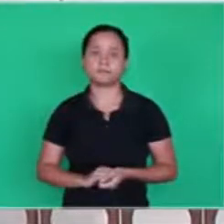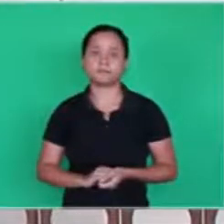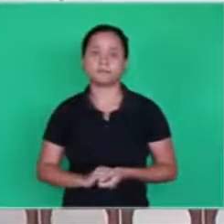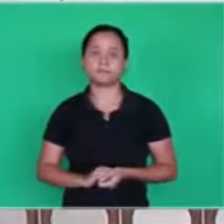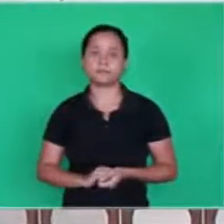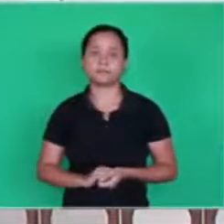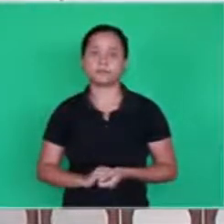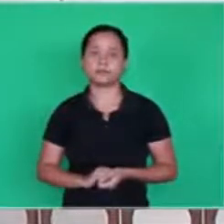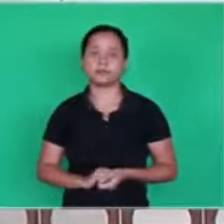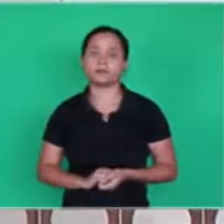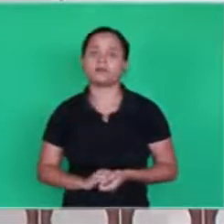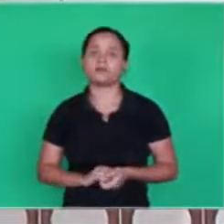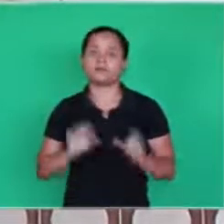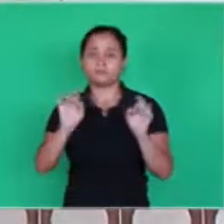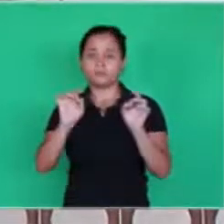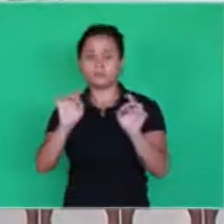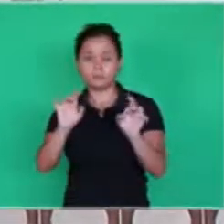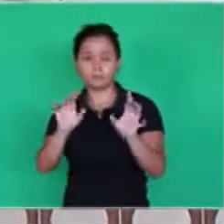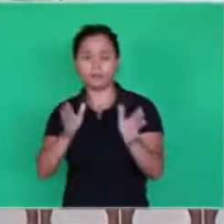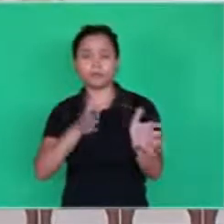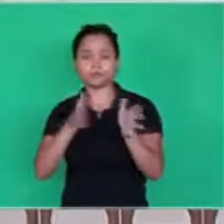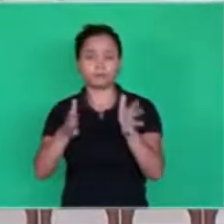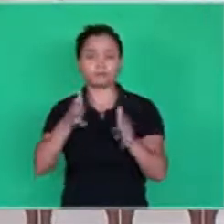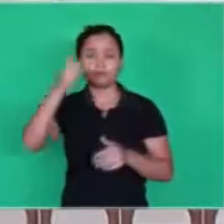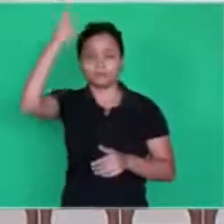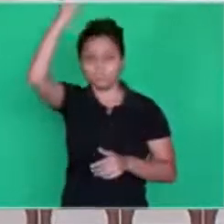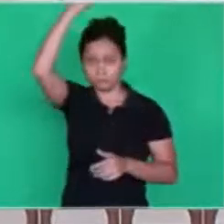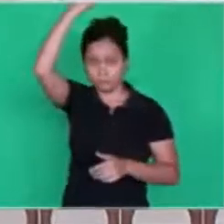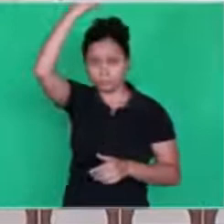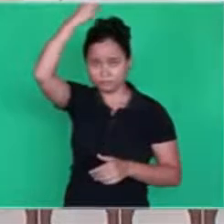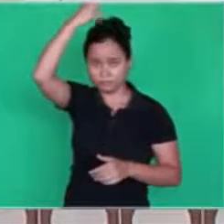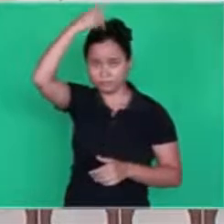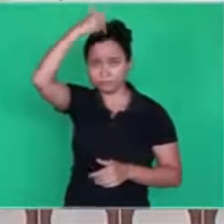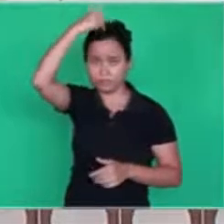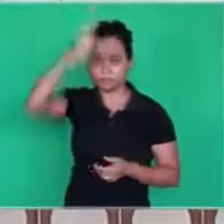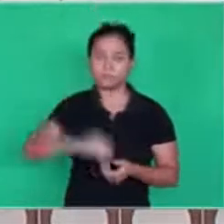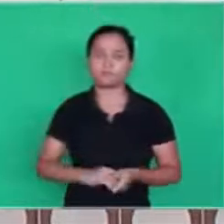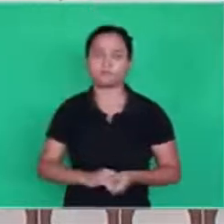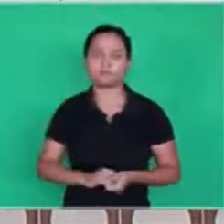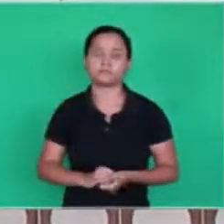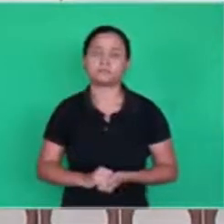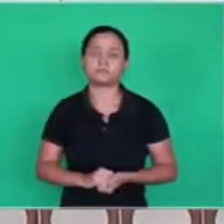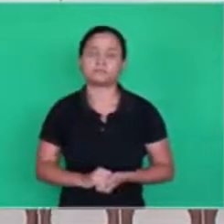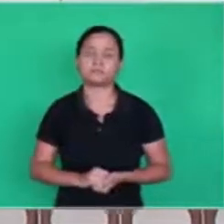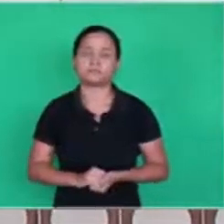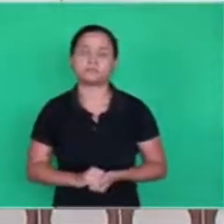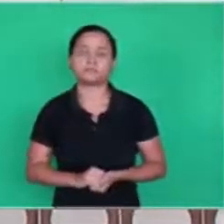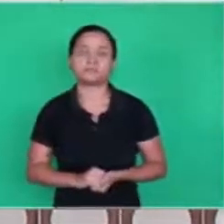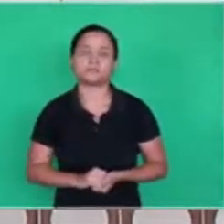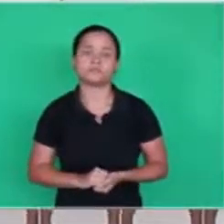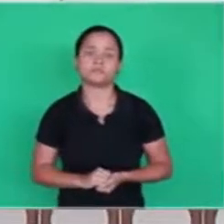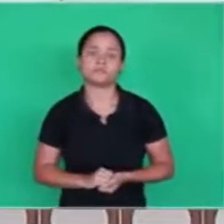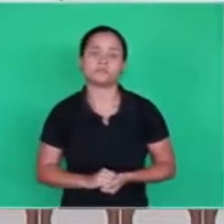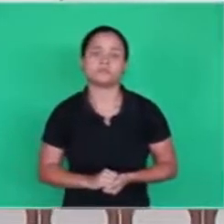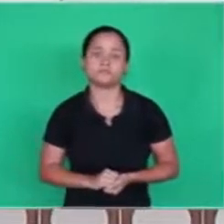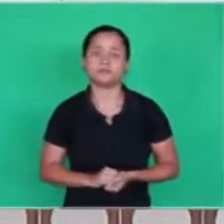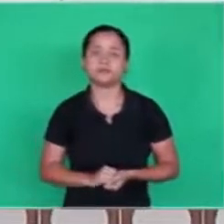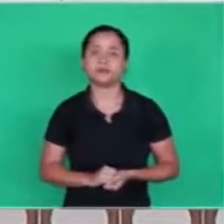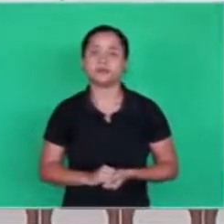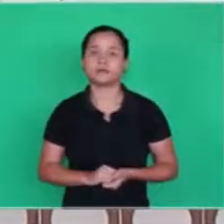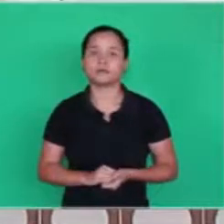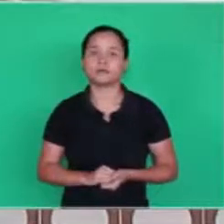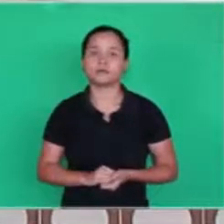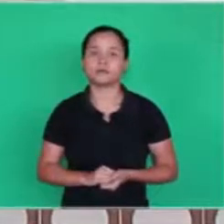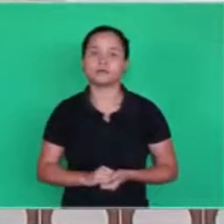pelo Pentecostes, foi como se tivesse uma carga explosiva, diz assim, potencial